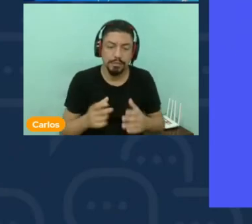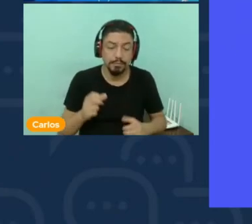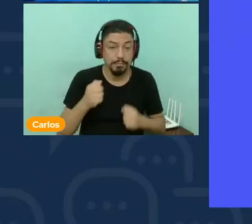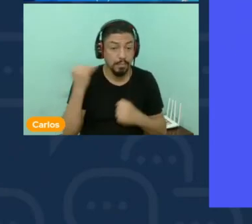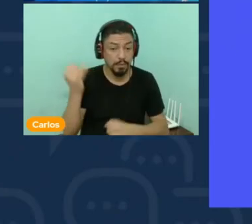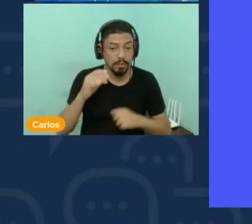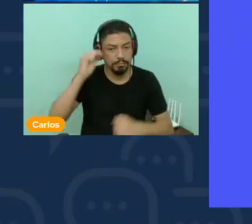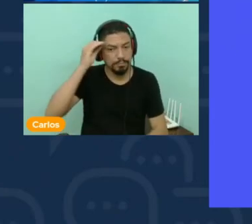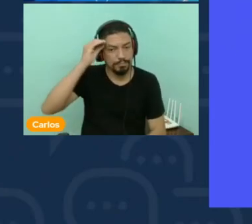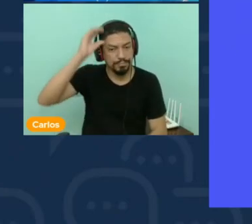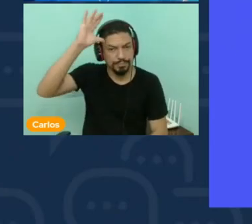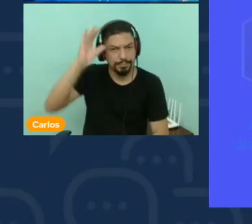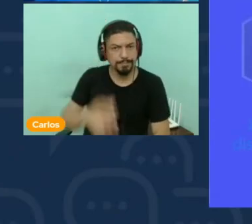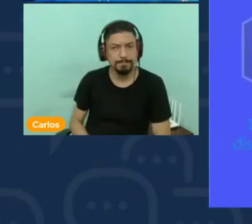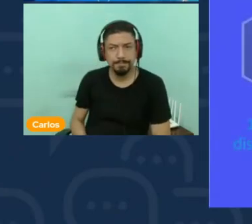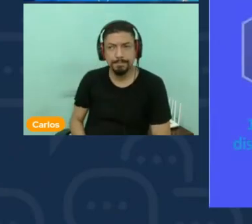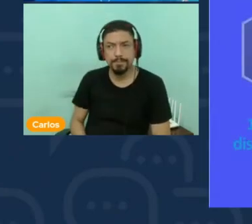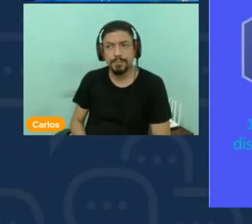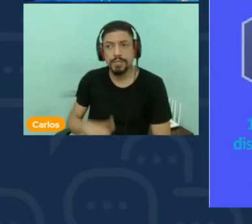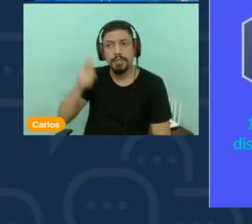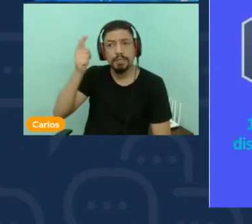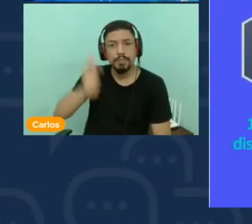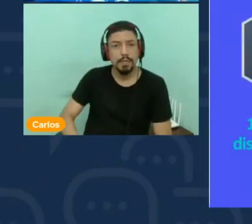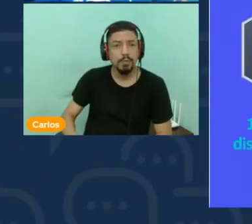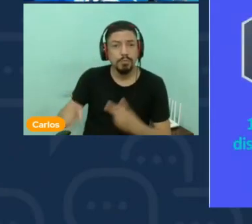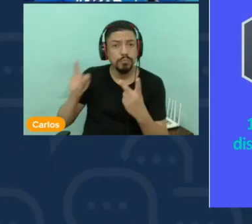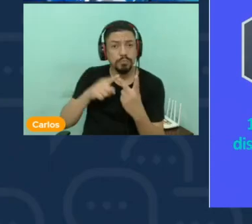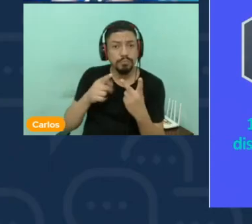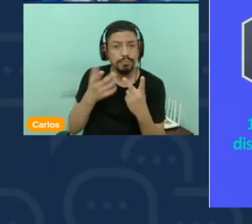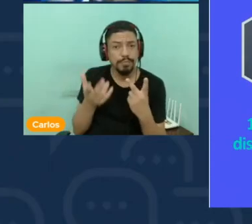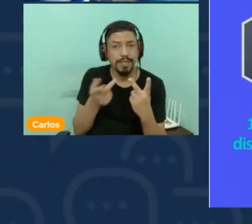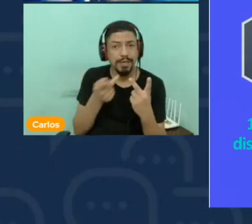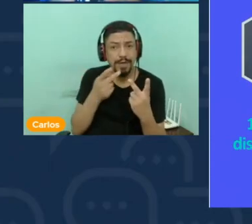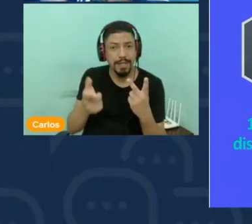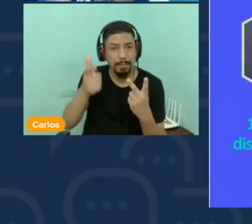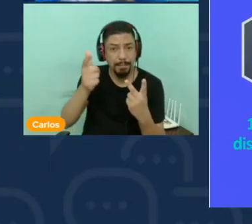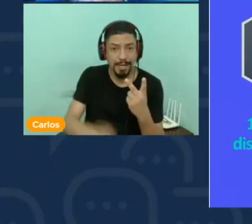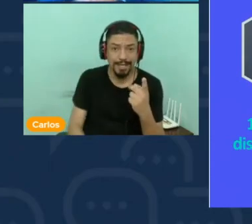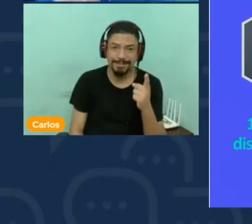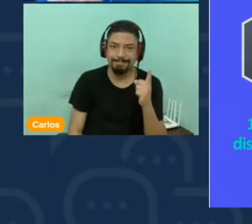né? Outra coisa que eu gostaria de falar,